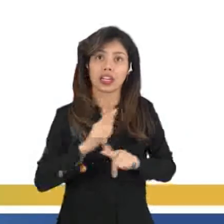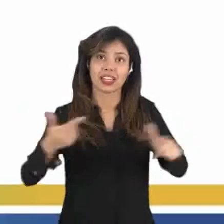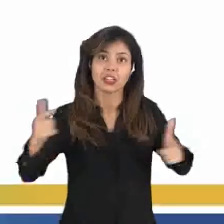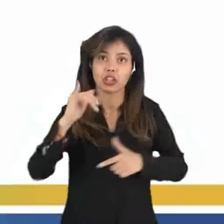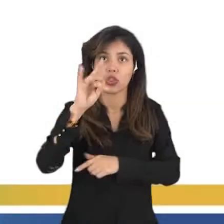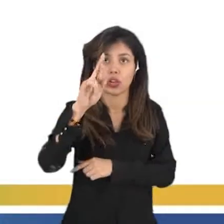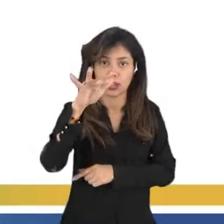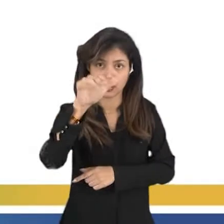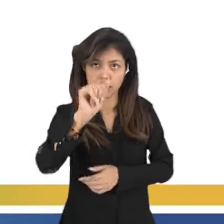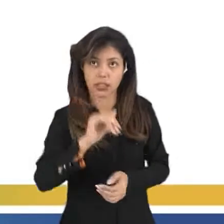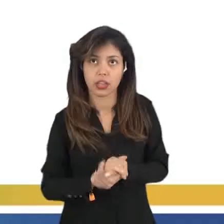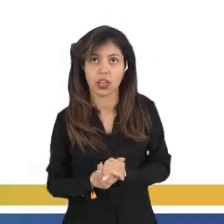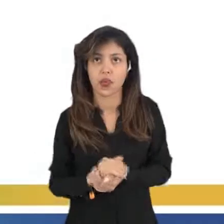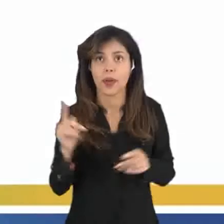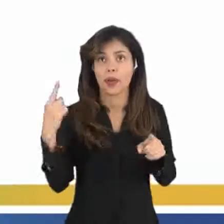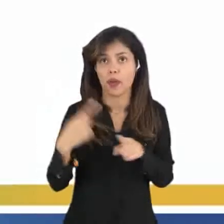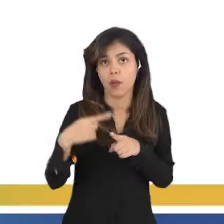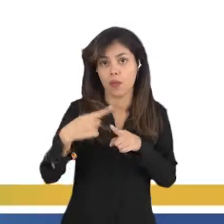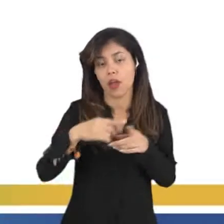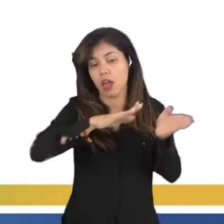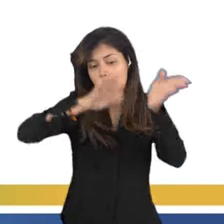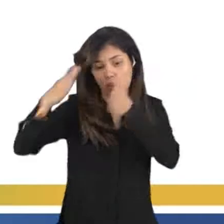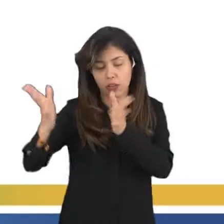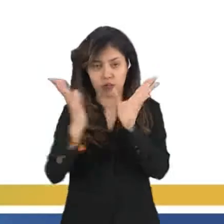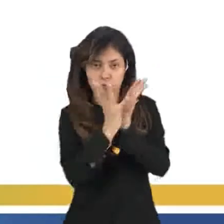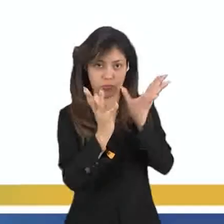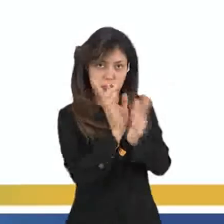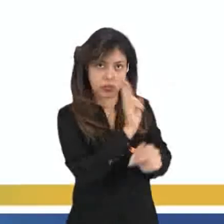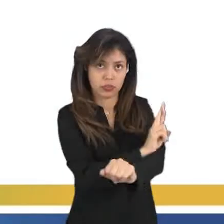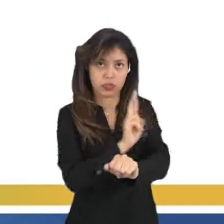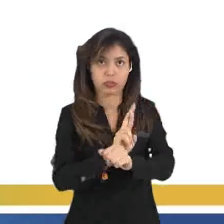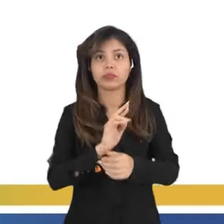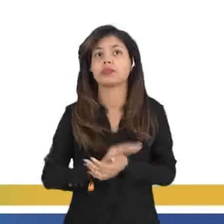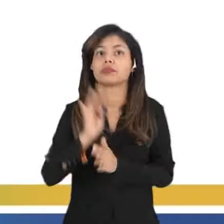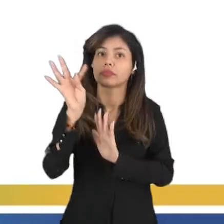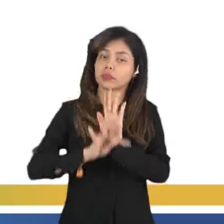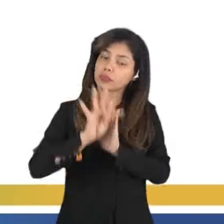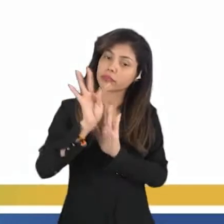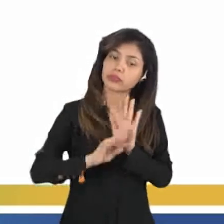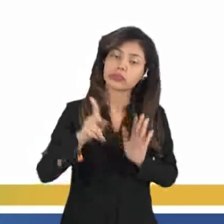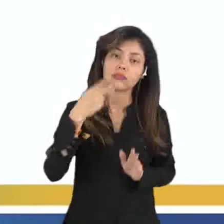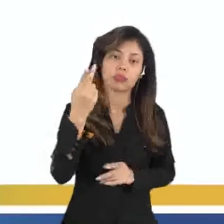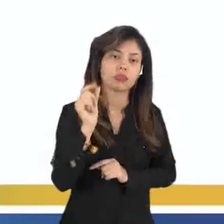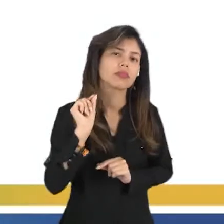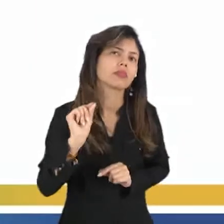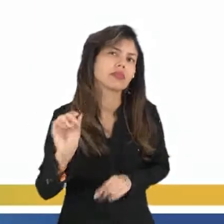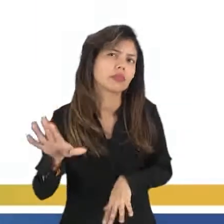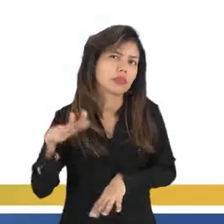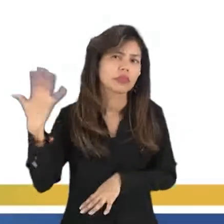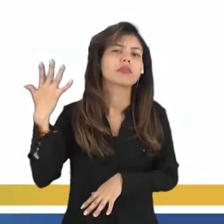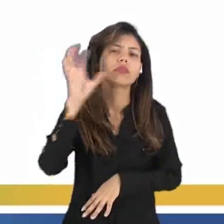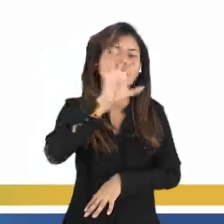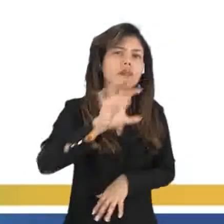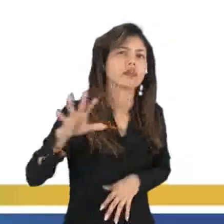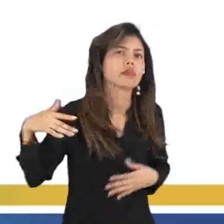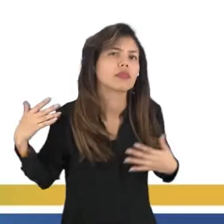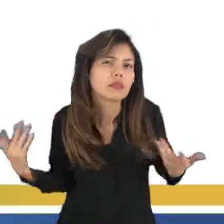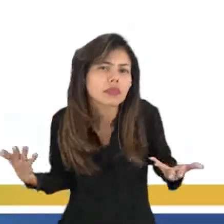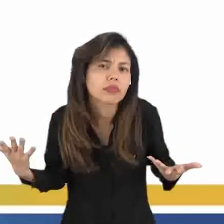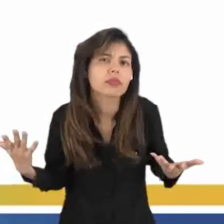uma grande intolerância por parte dos grupos religiosos. O texto acima se refere ao conflito na região